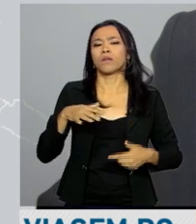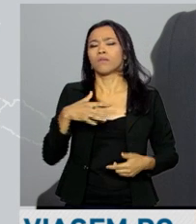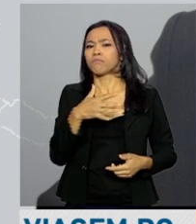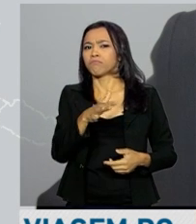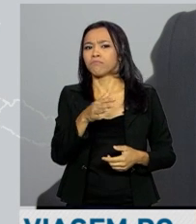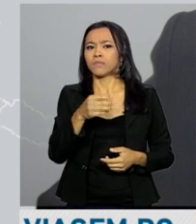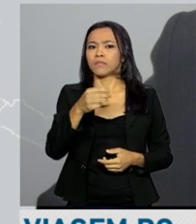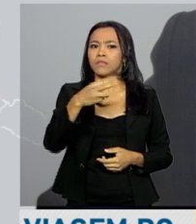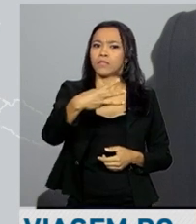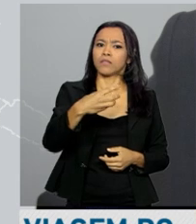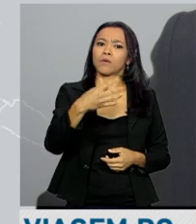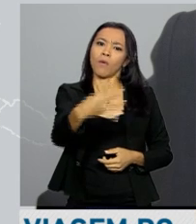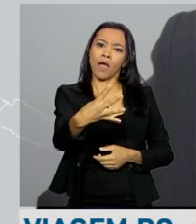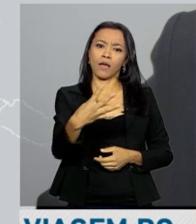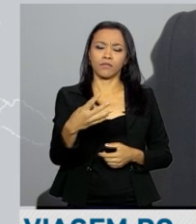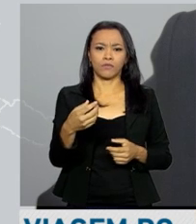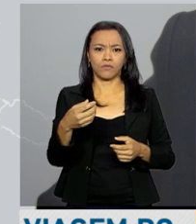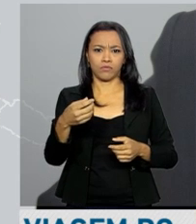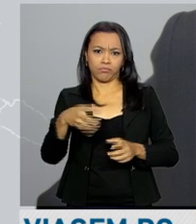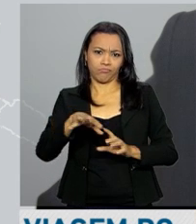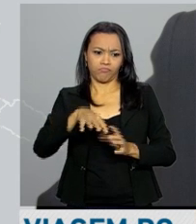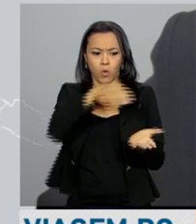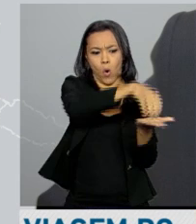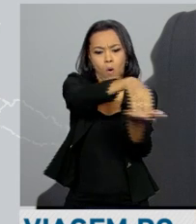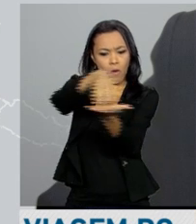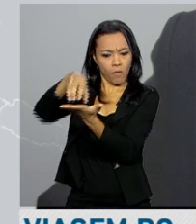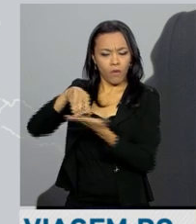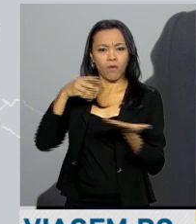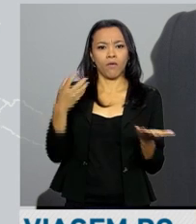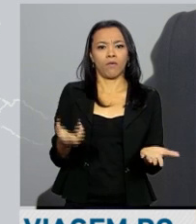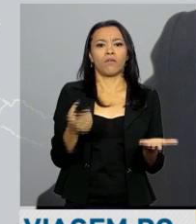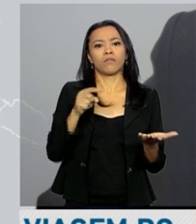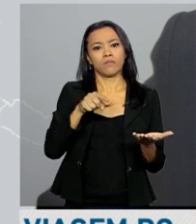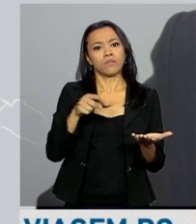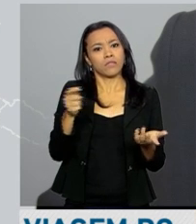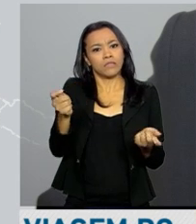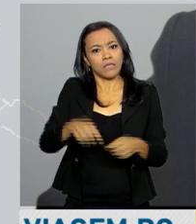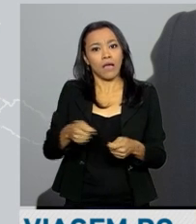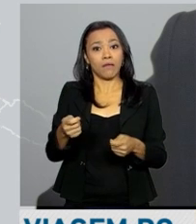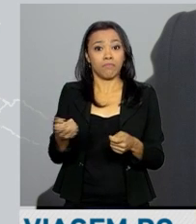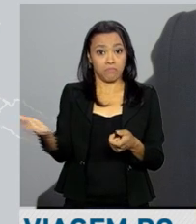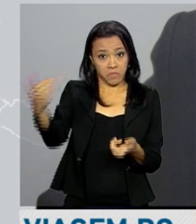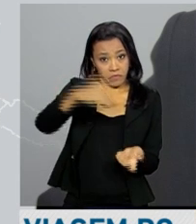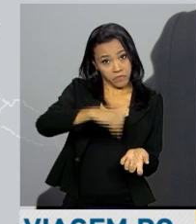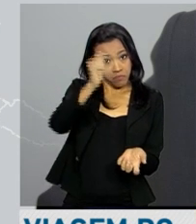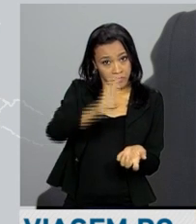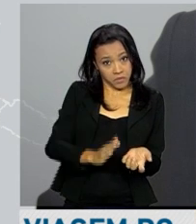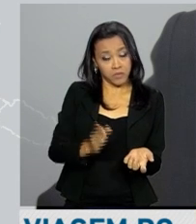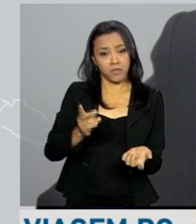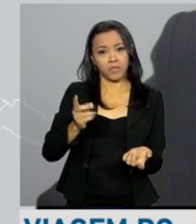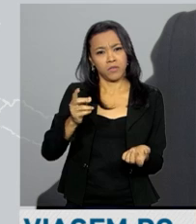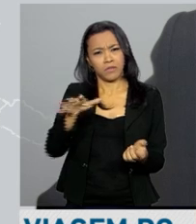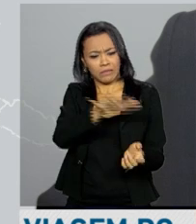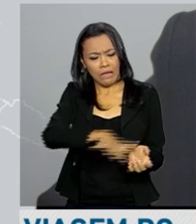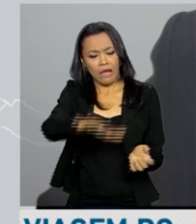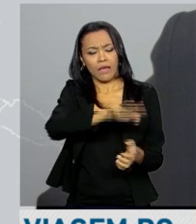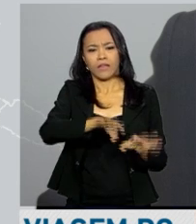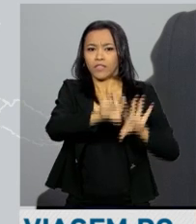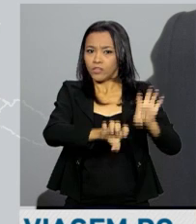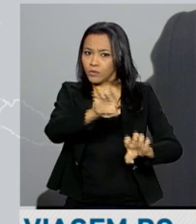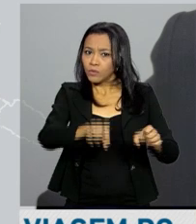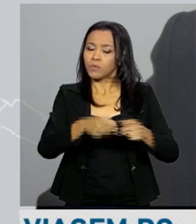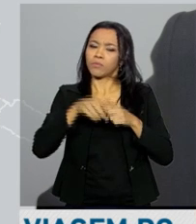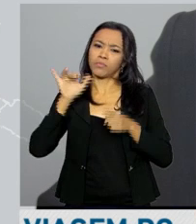34 e atividades ou órgãos que poderão ser concedidos e numa área da infraestrutura que é